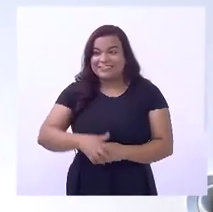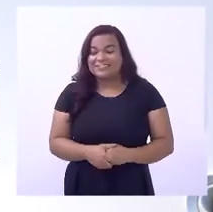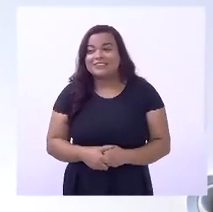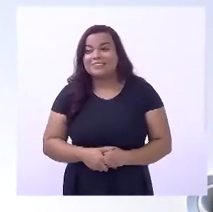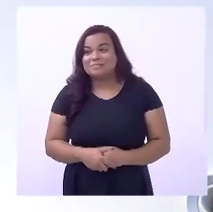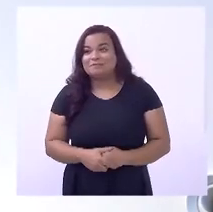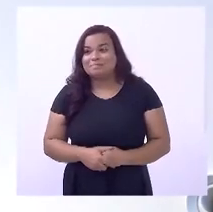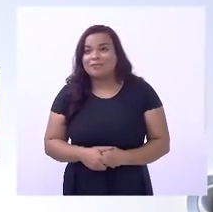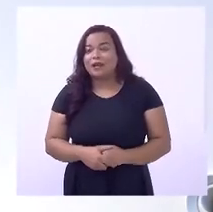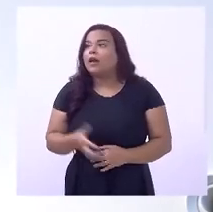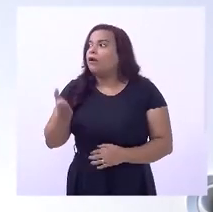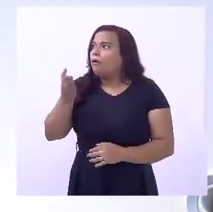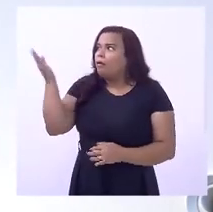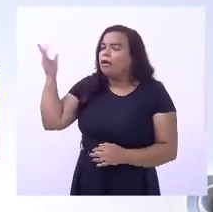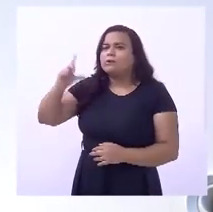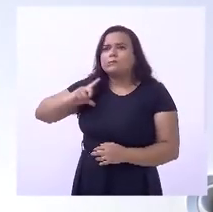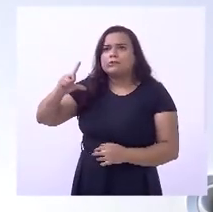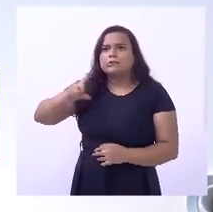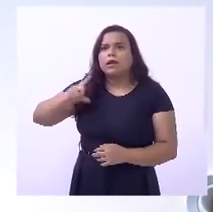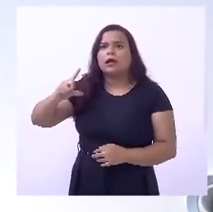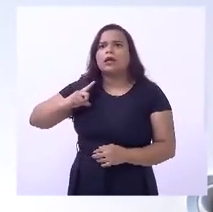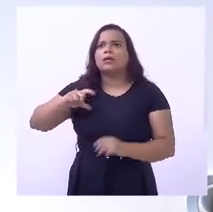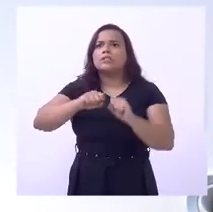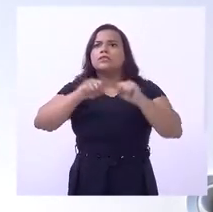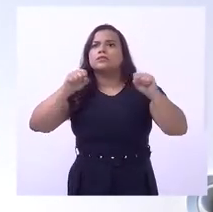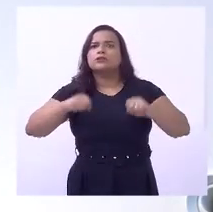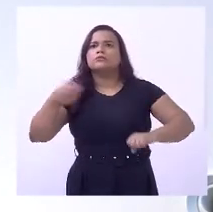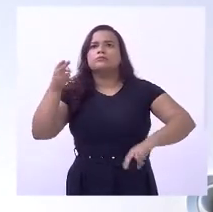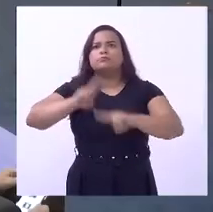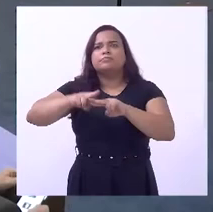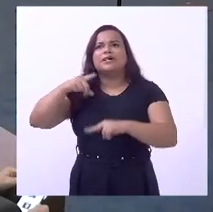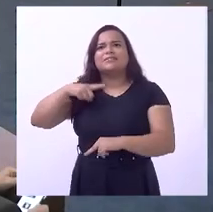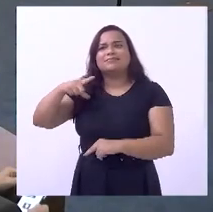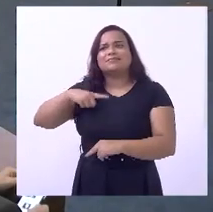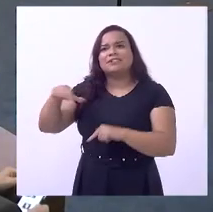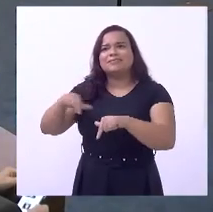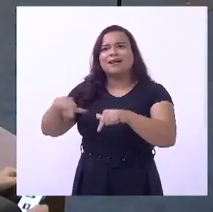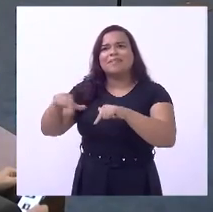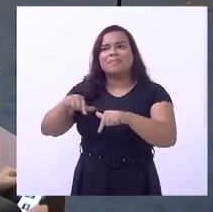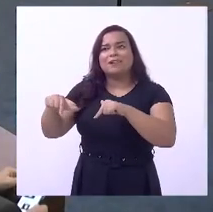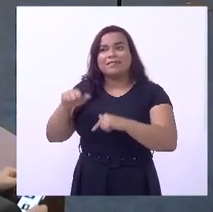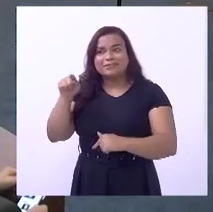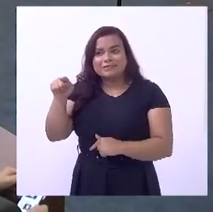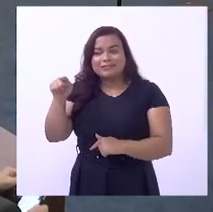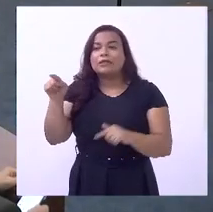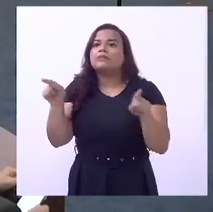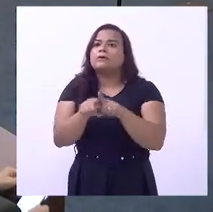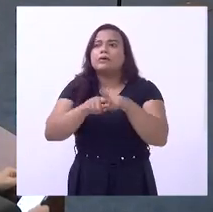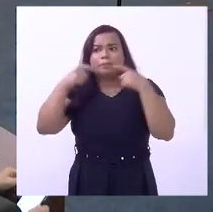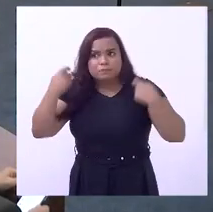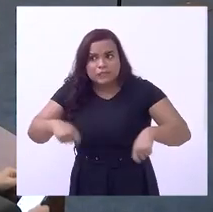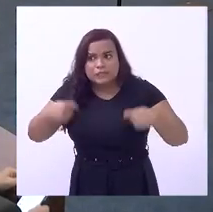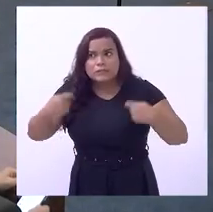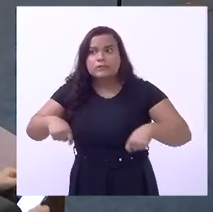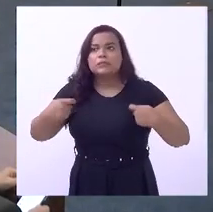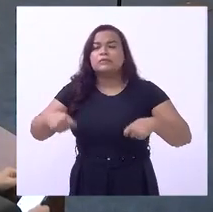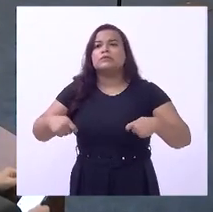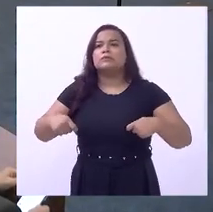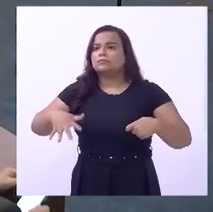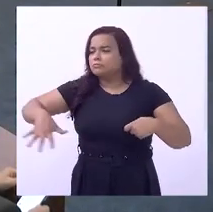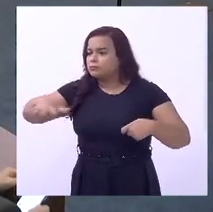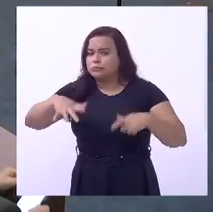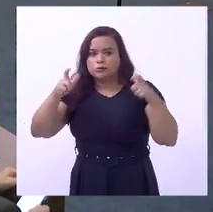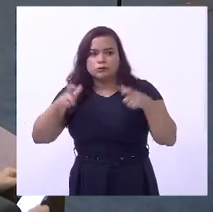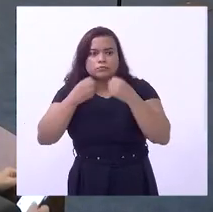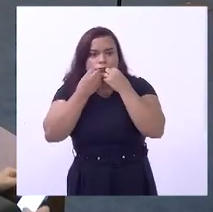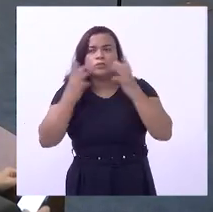que estão dentro do sistema penitenciário e que também precisam de condições para